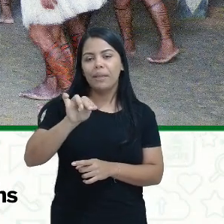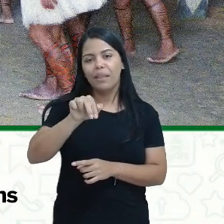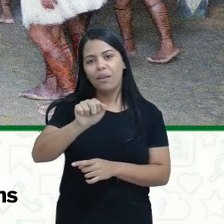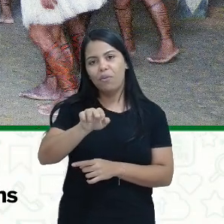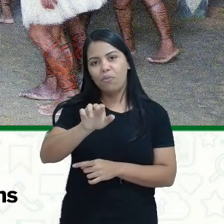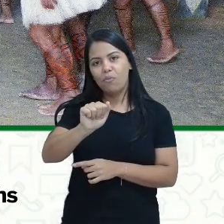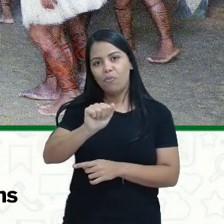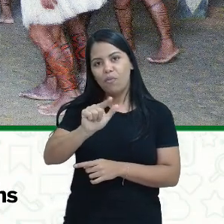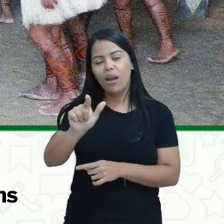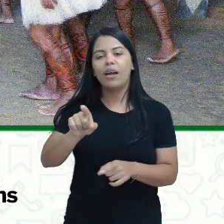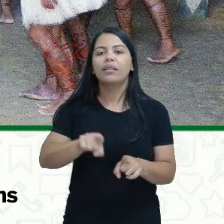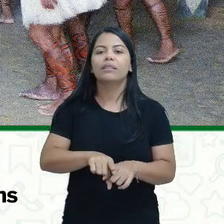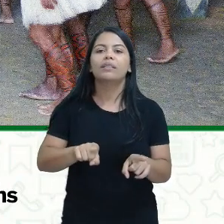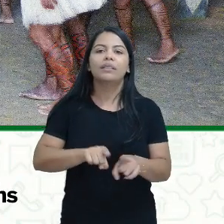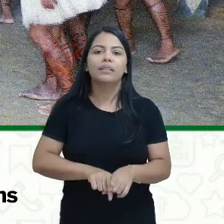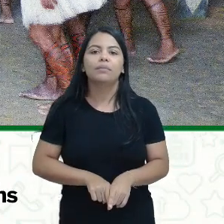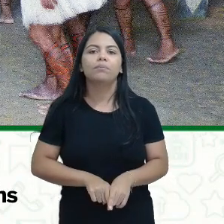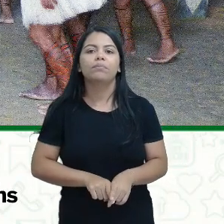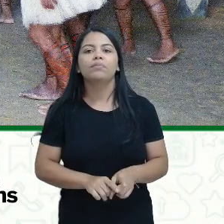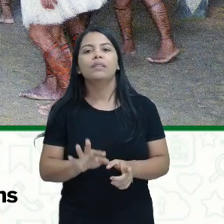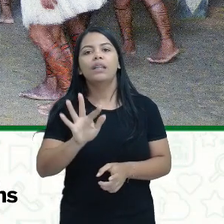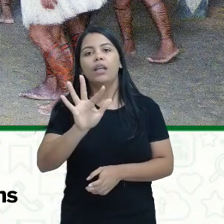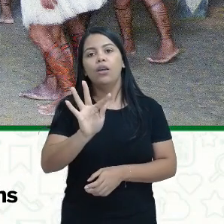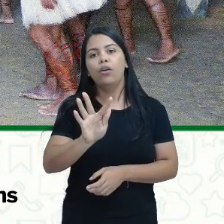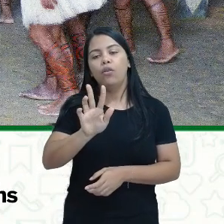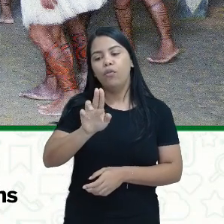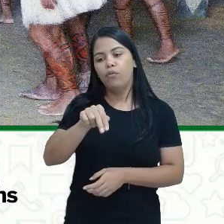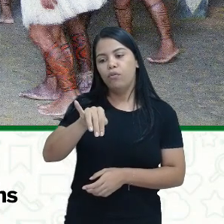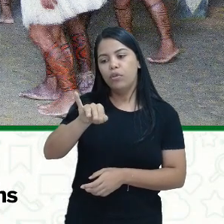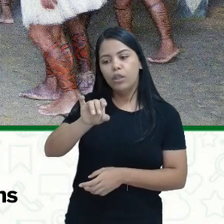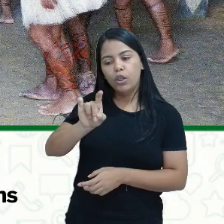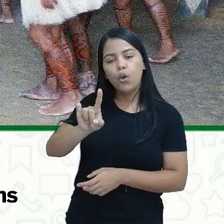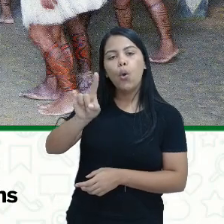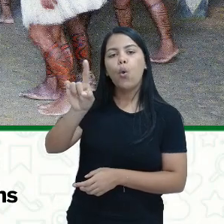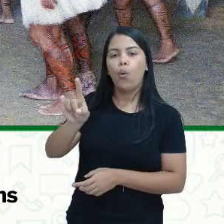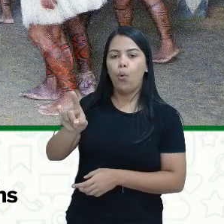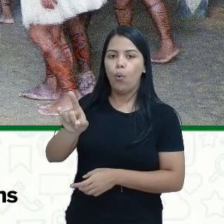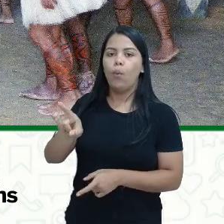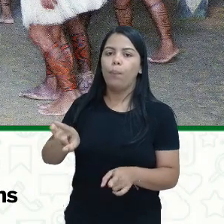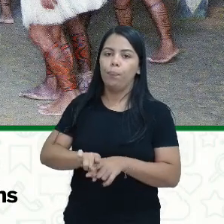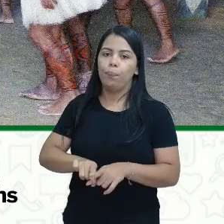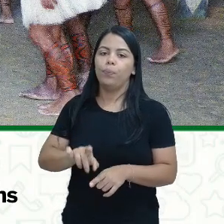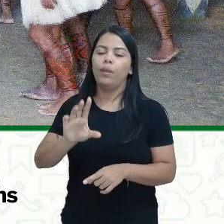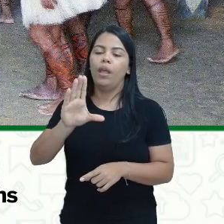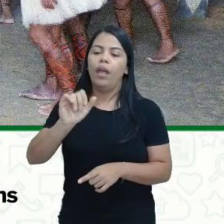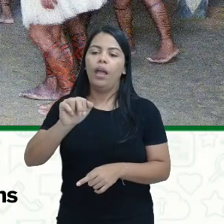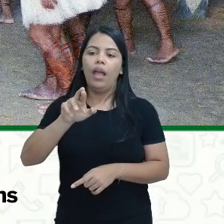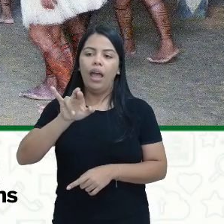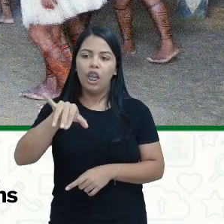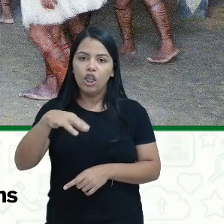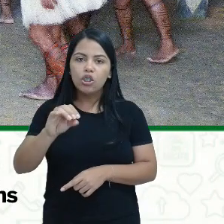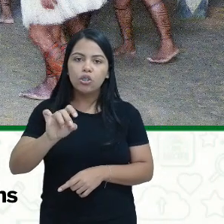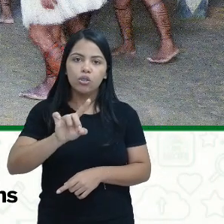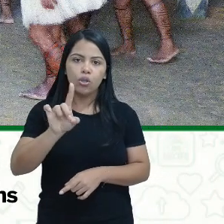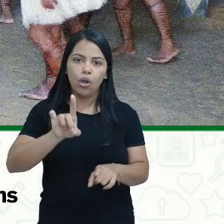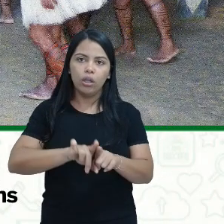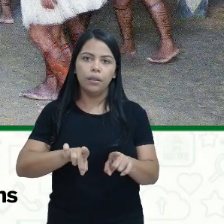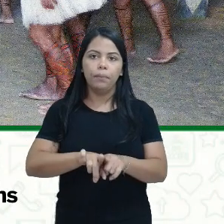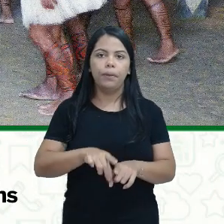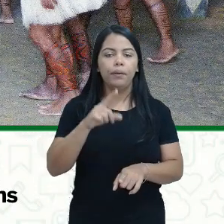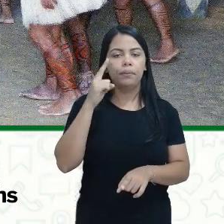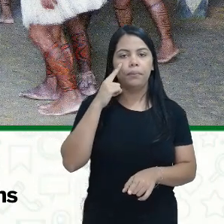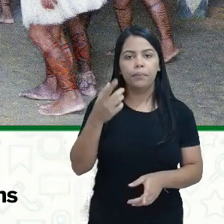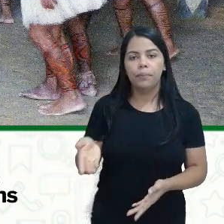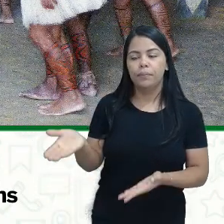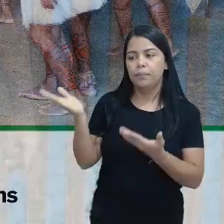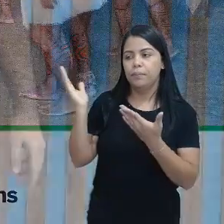também presente, Inajá Floresta, o Funiô, Canijó ou Carijó, Águas Belas e Aticum, Carnauíbeira